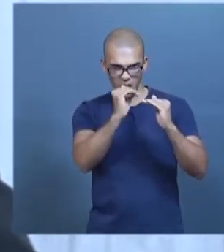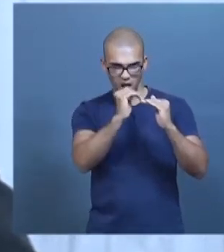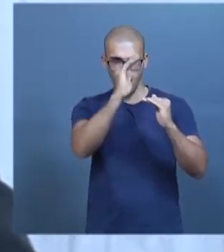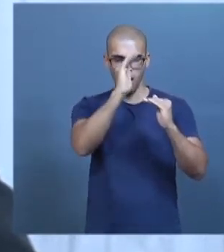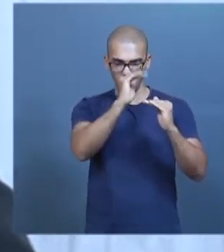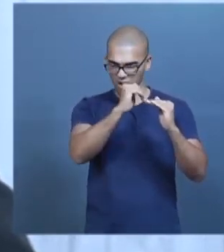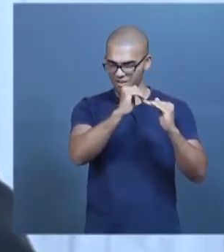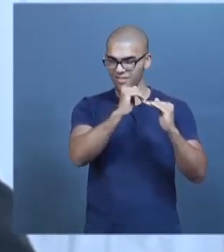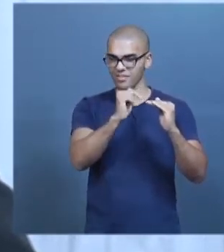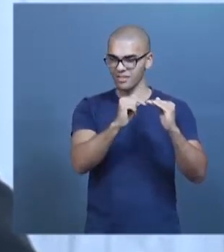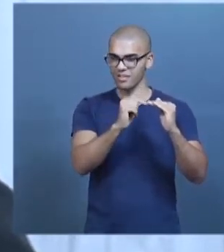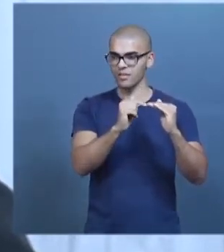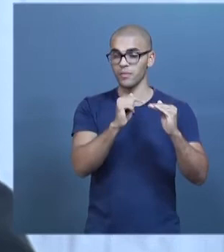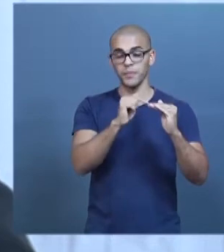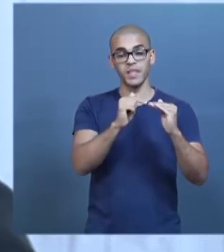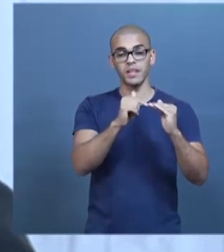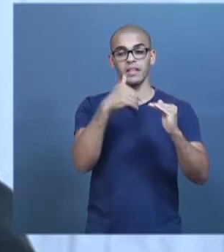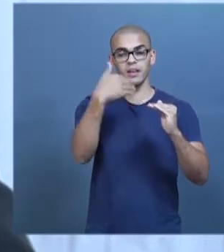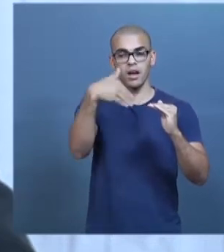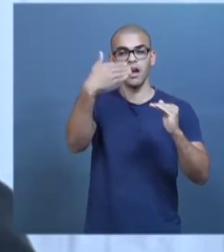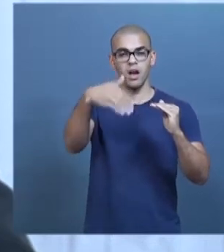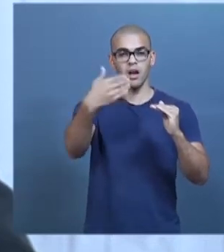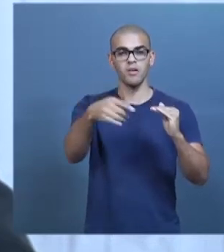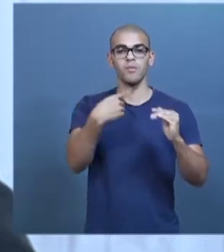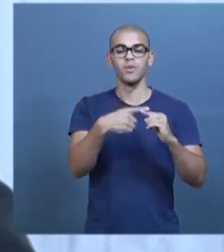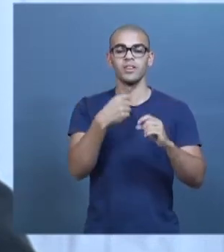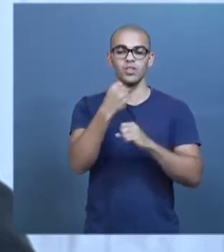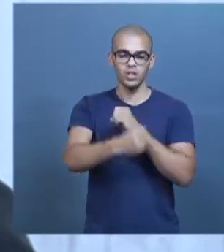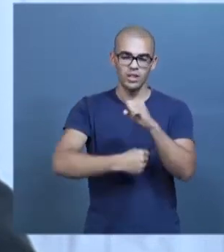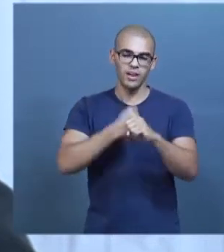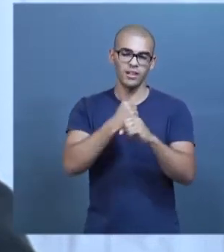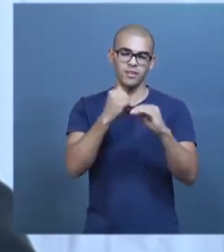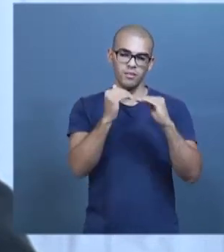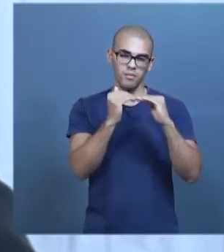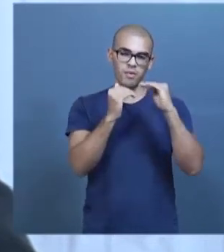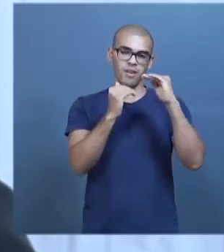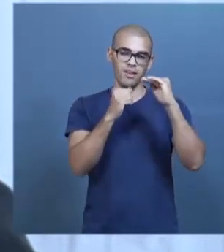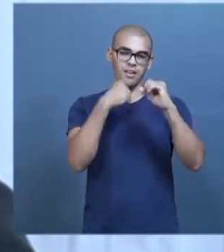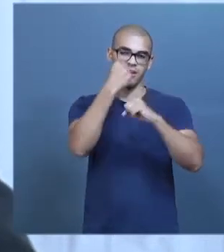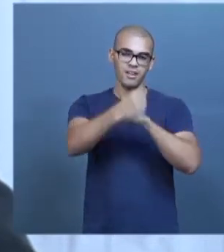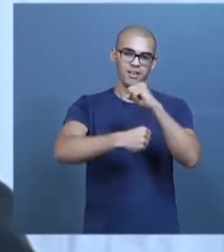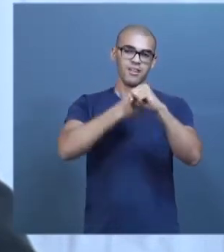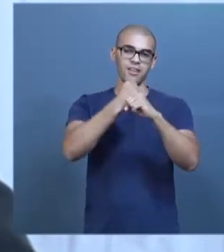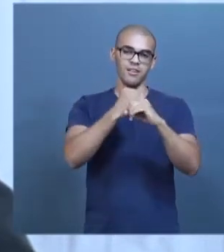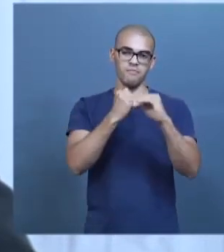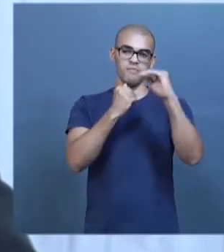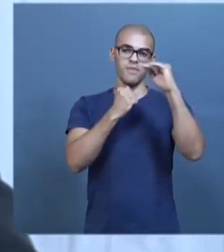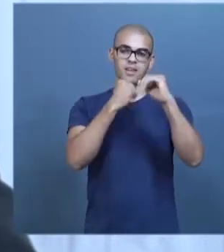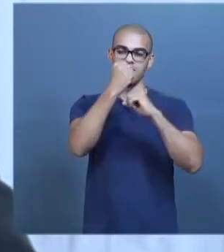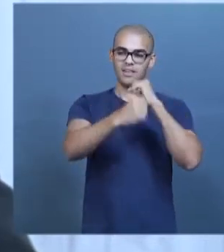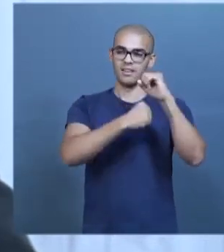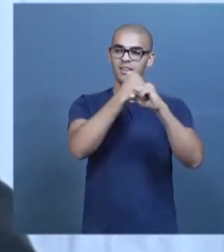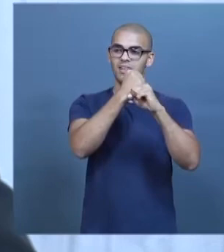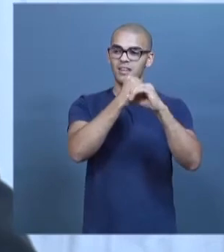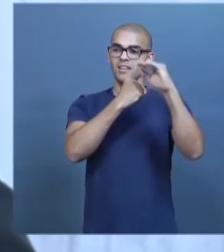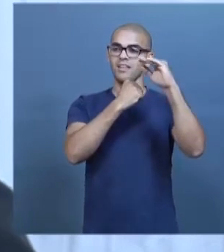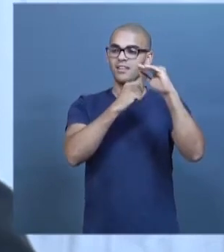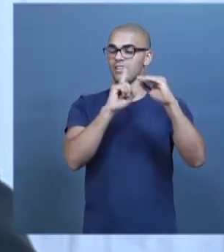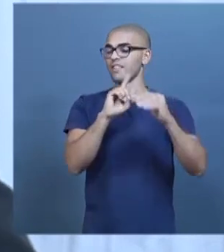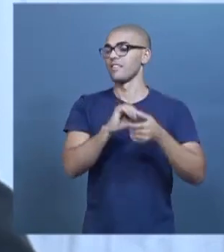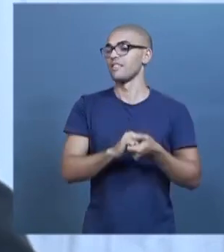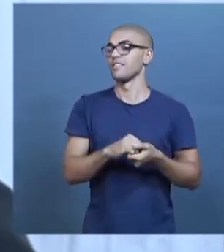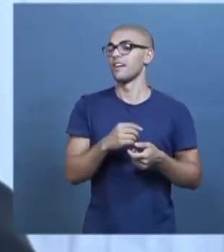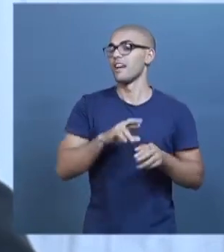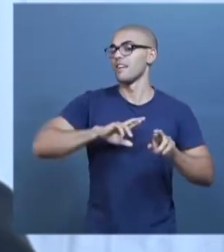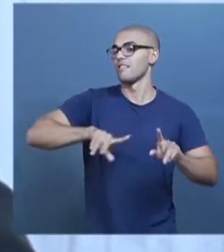ele é um imposto progressivo, diferente do outro que a gente citou, a regressividade, que é um imposto único, né? Um valor único que